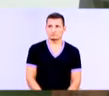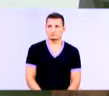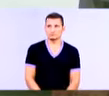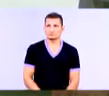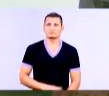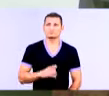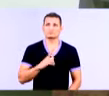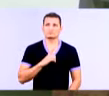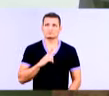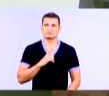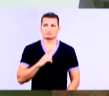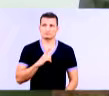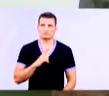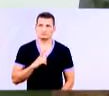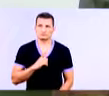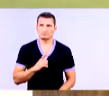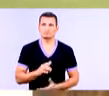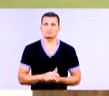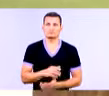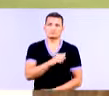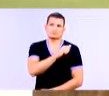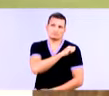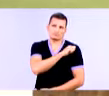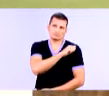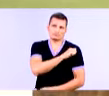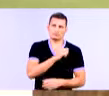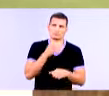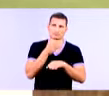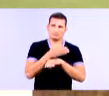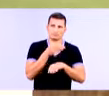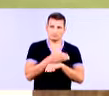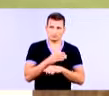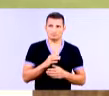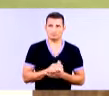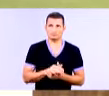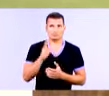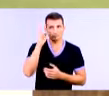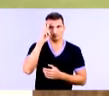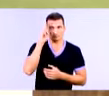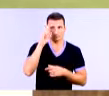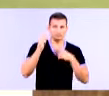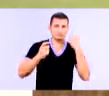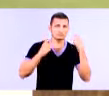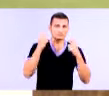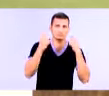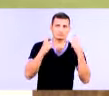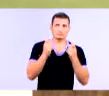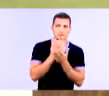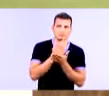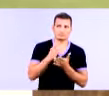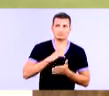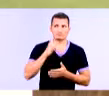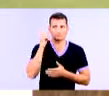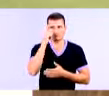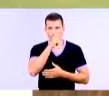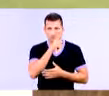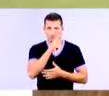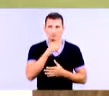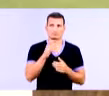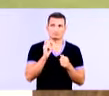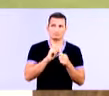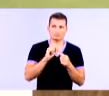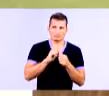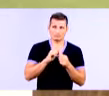das respostas dos alunos. Queria lembrar que não se preocupem, aqueles que estão com dificuldade, nós vamos fazer a correção